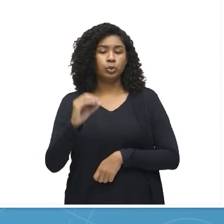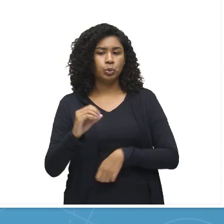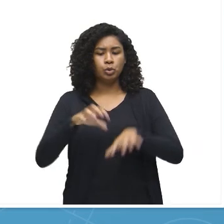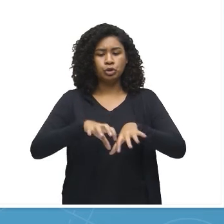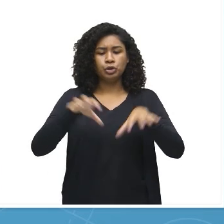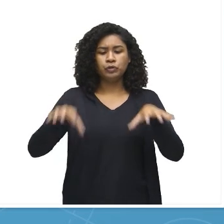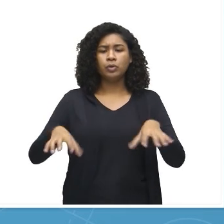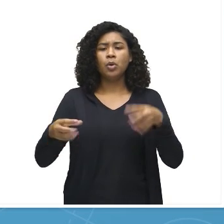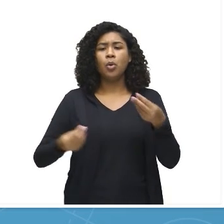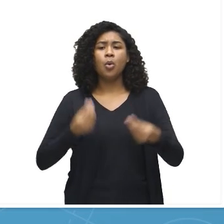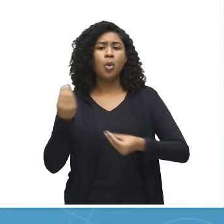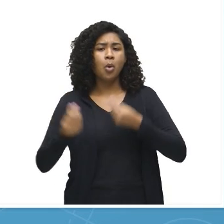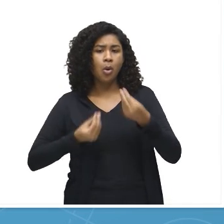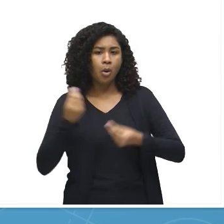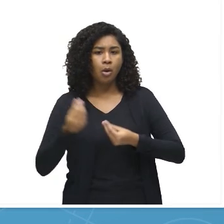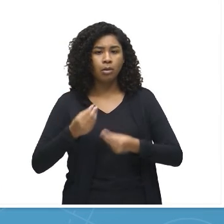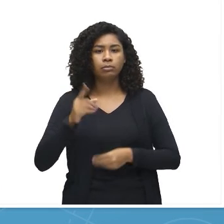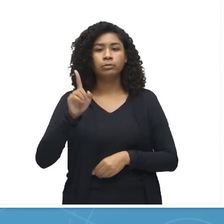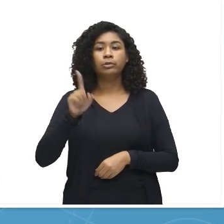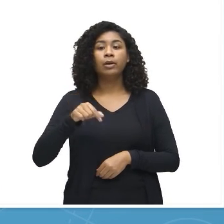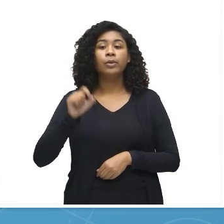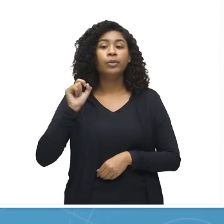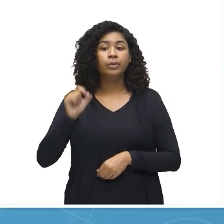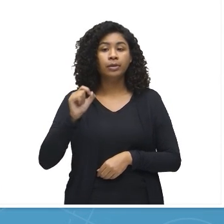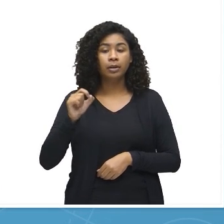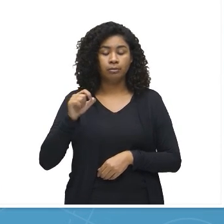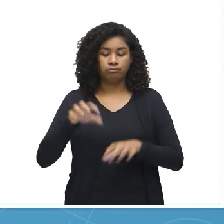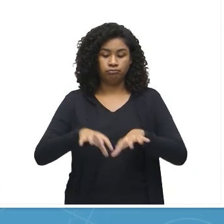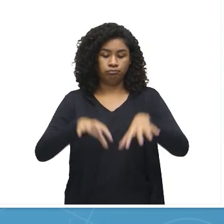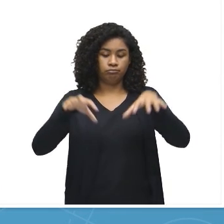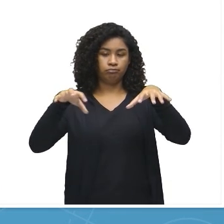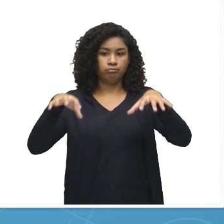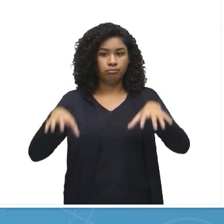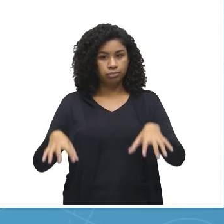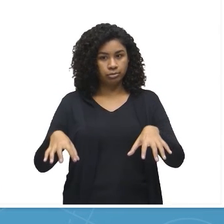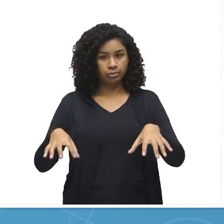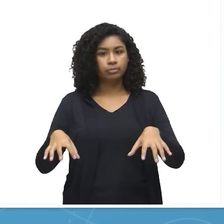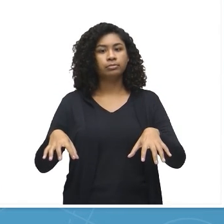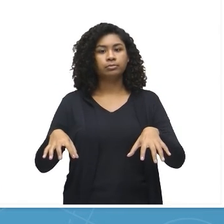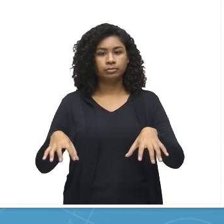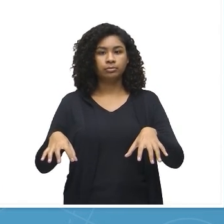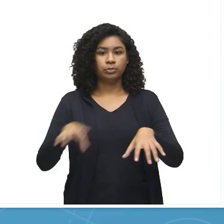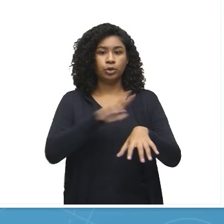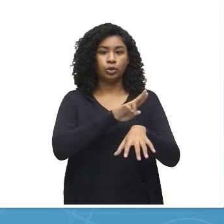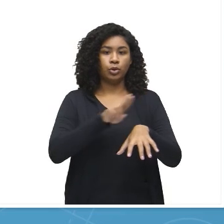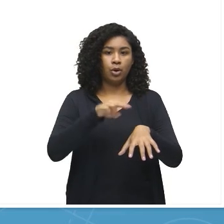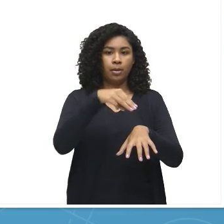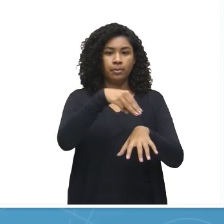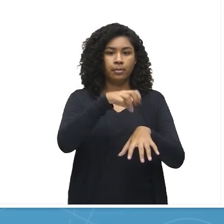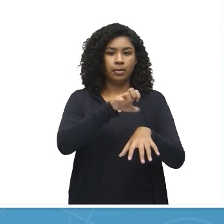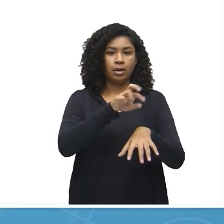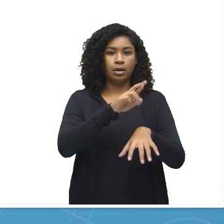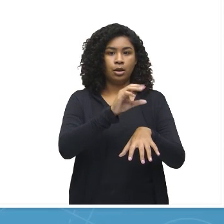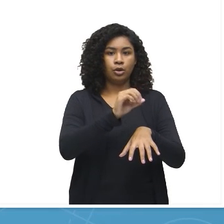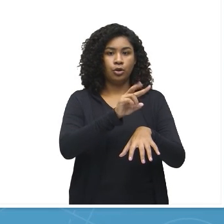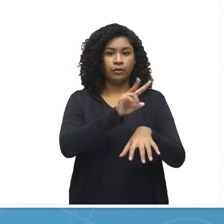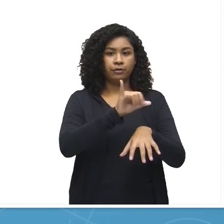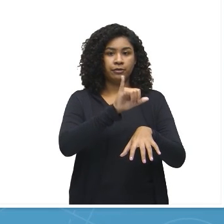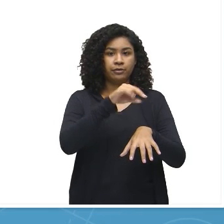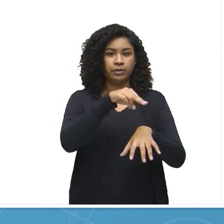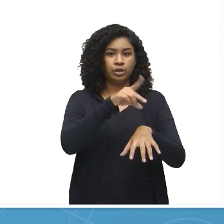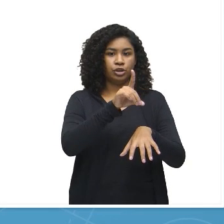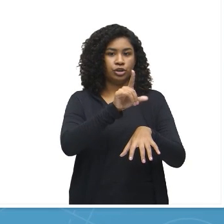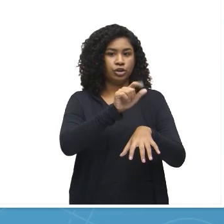dividida de acordo com as suas dinastias, né? A dinastia